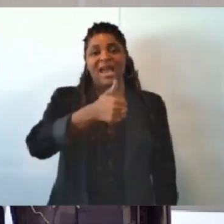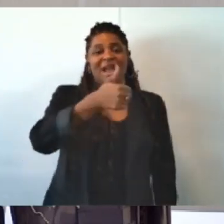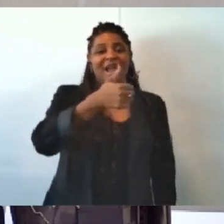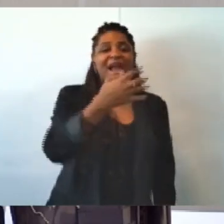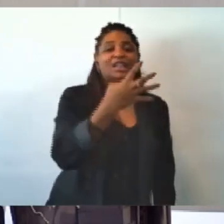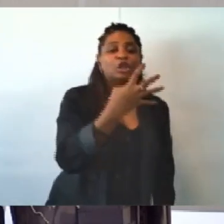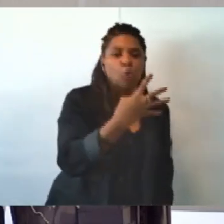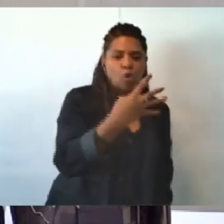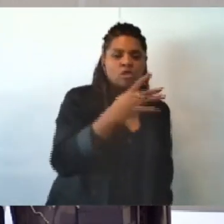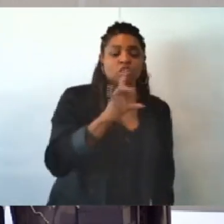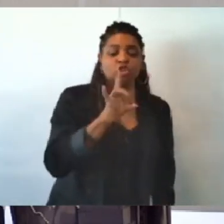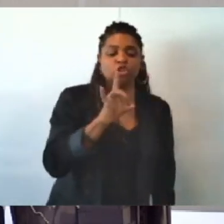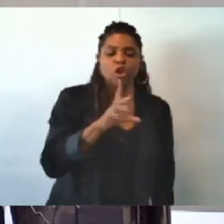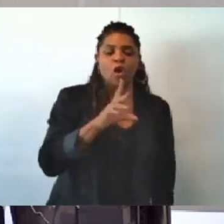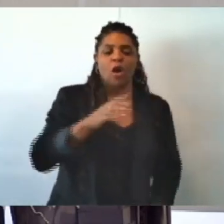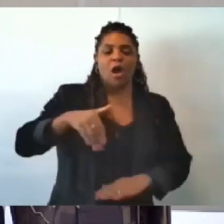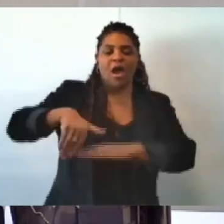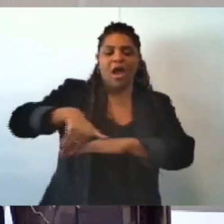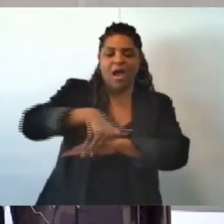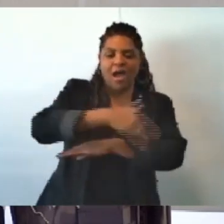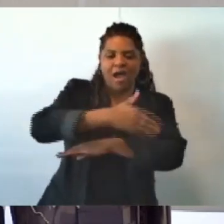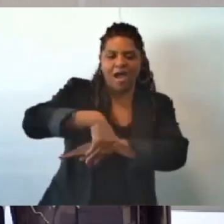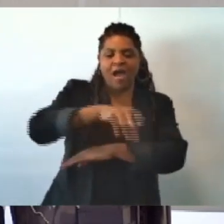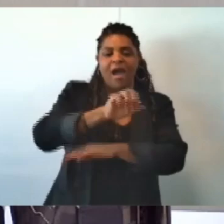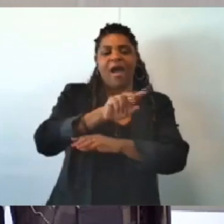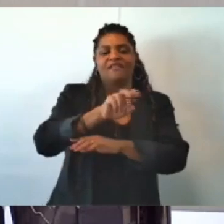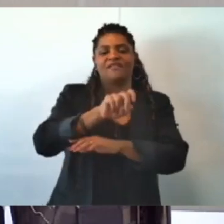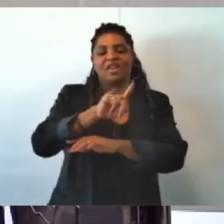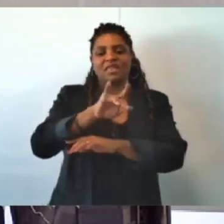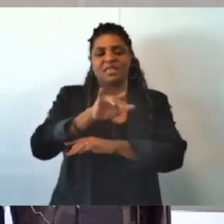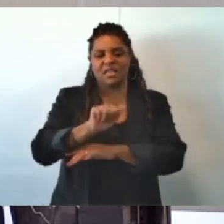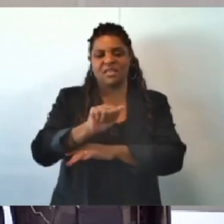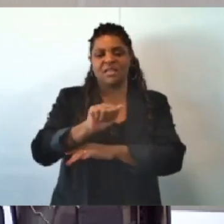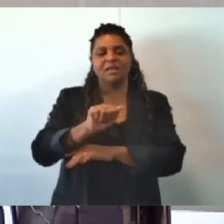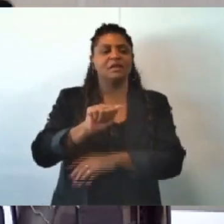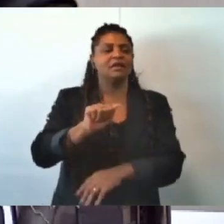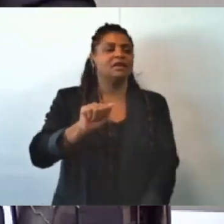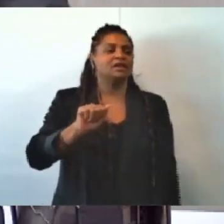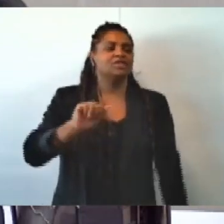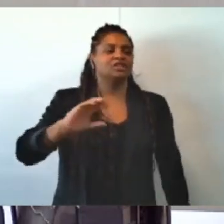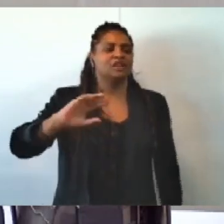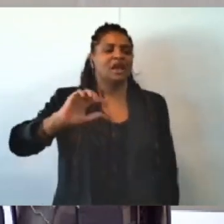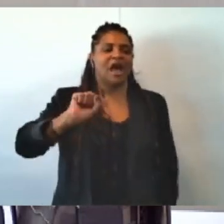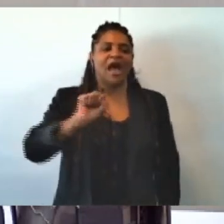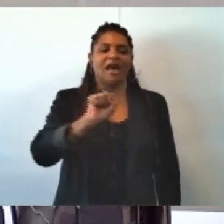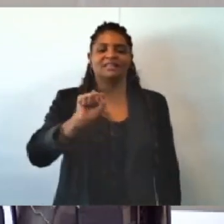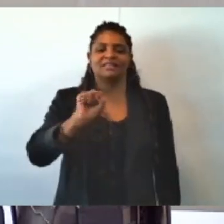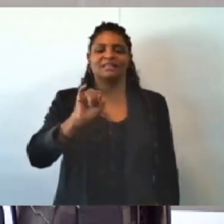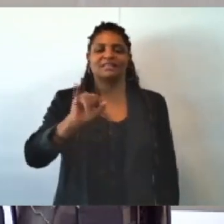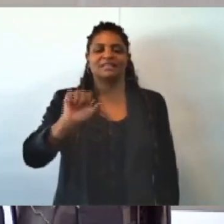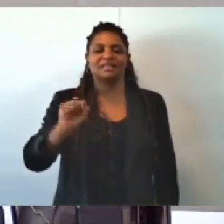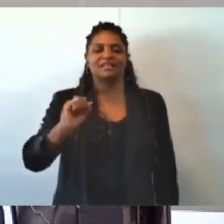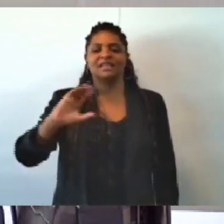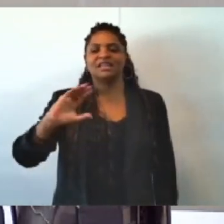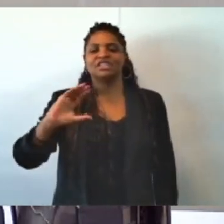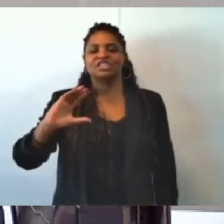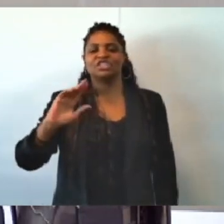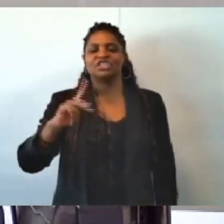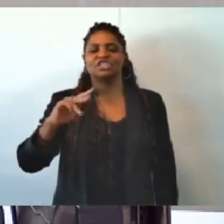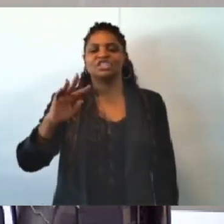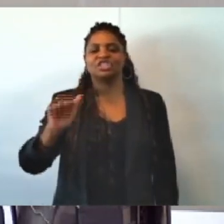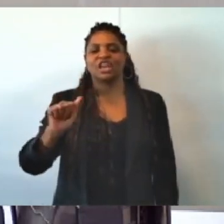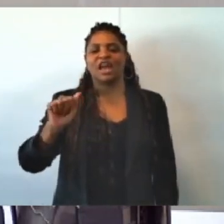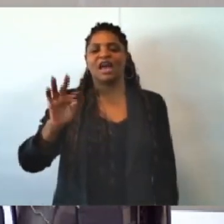em momento que se fala em acessibilidade. Qual a contrapartida da PBH para resolver esse